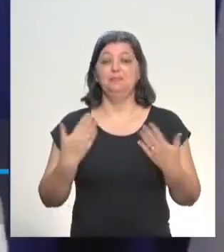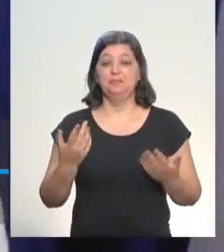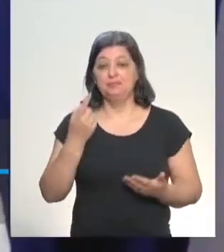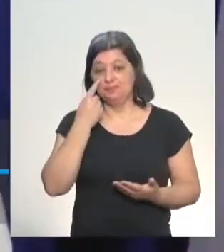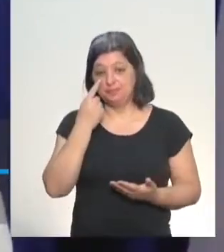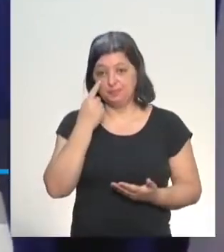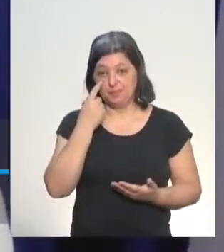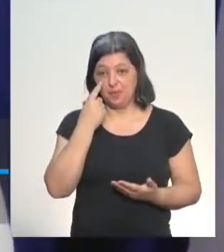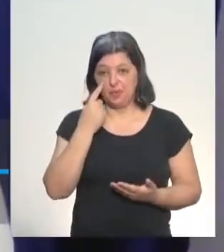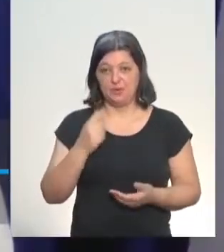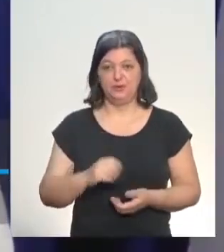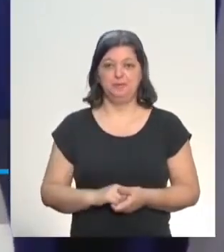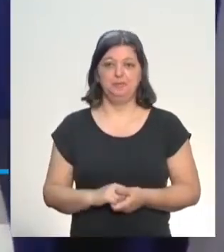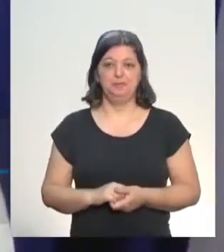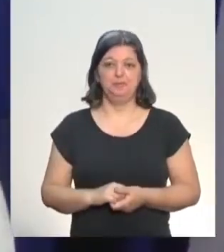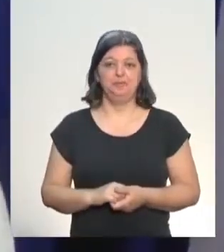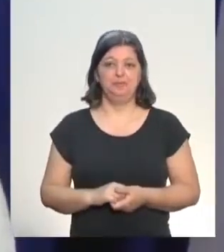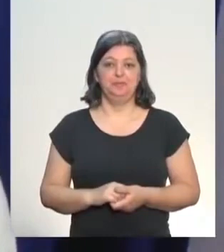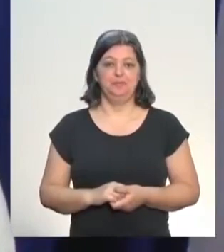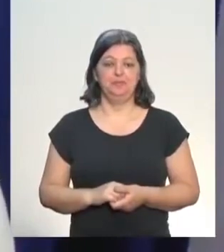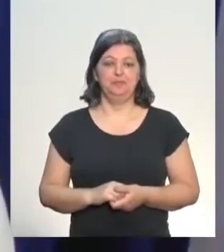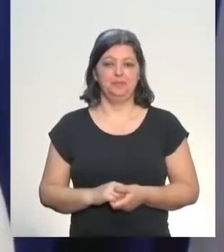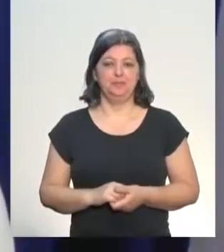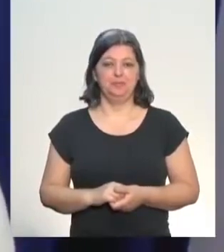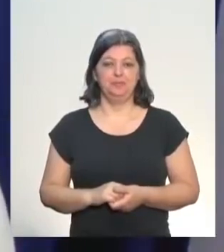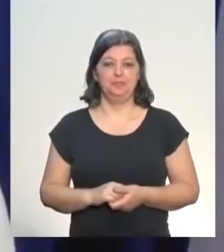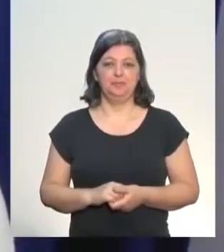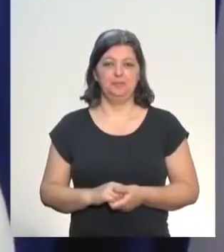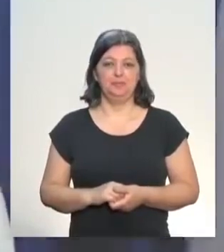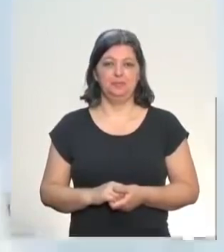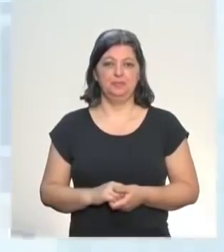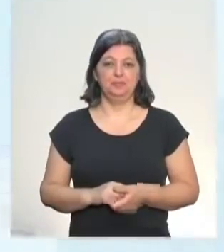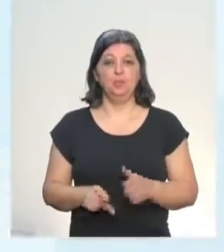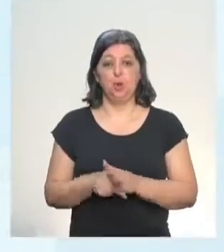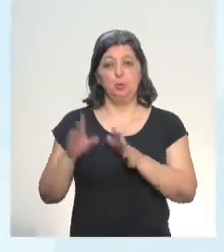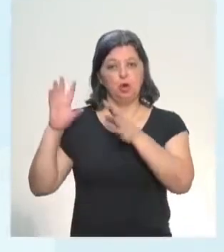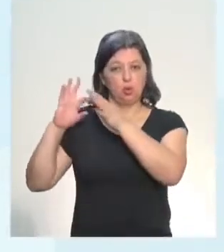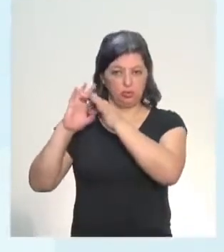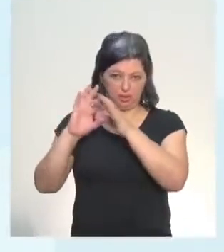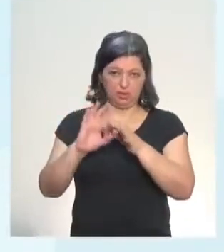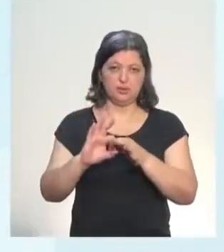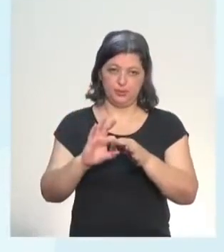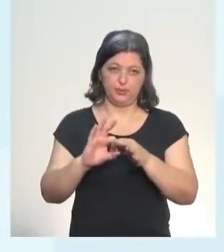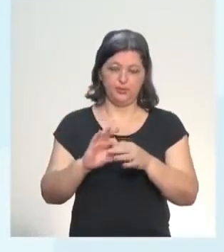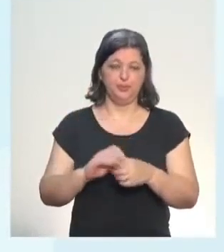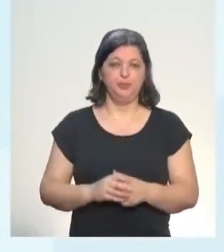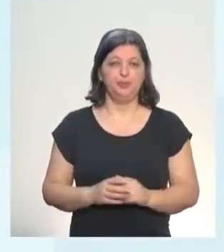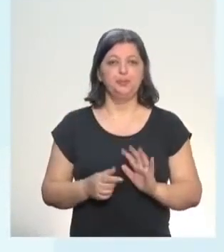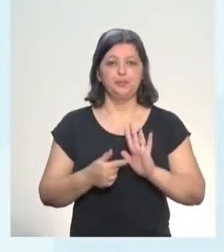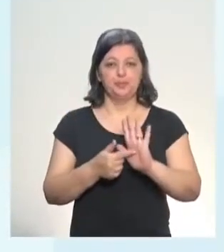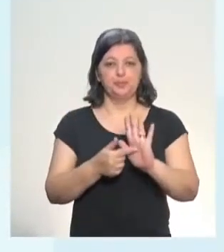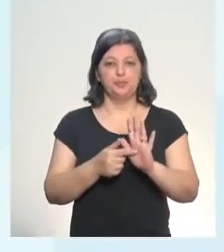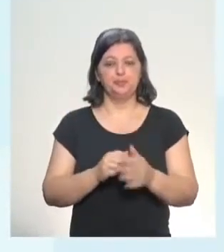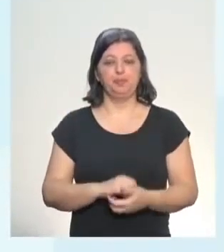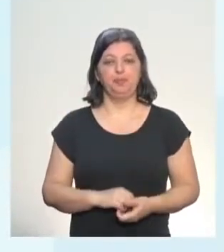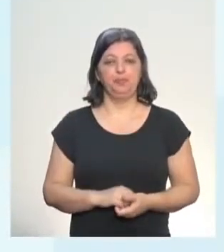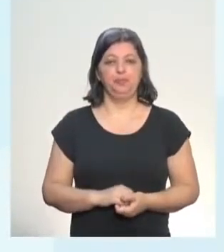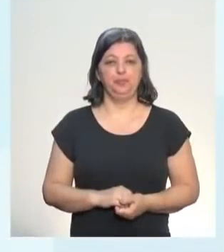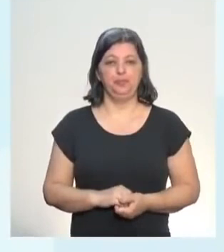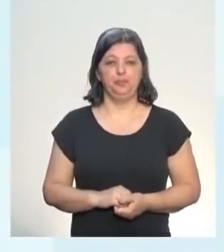gente tem aqui, então, he está... Vamos lá com o texto na tela agora. Texto na tela, vamos lá. Good.